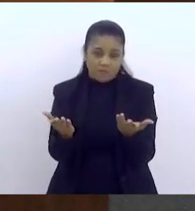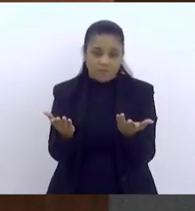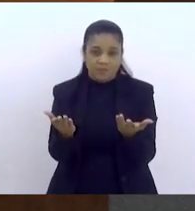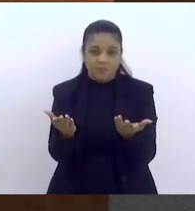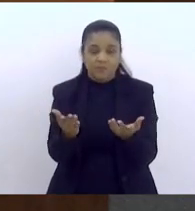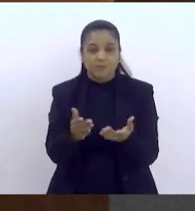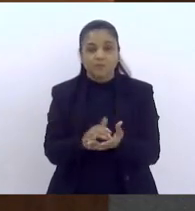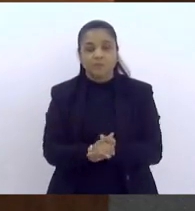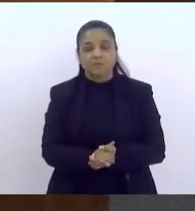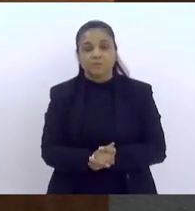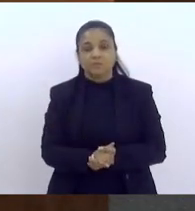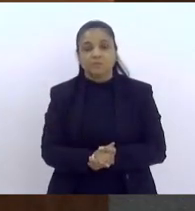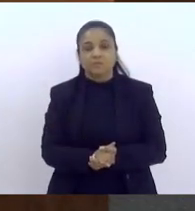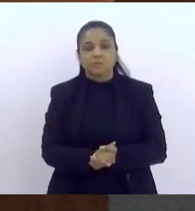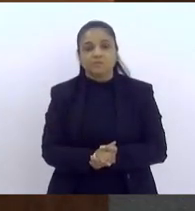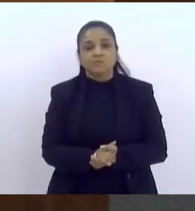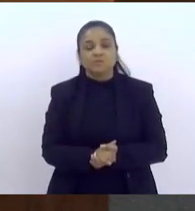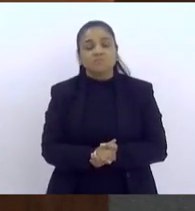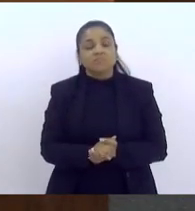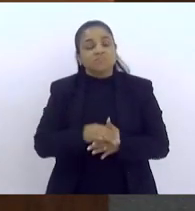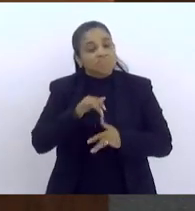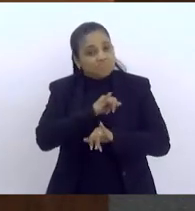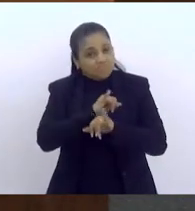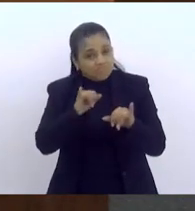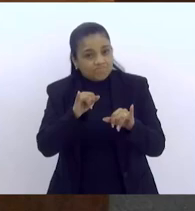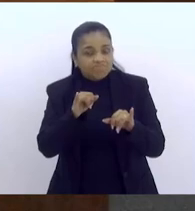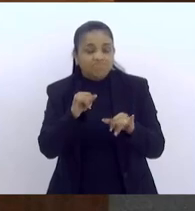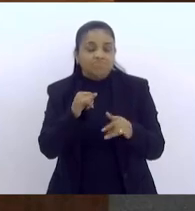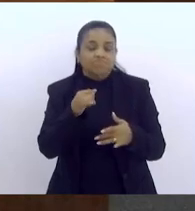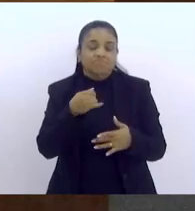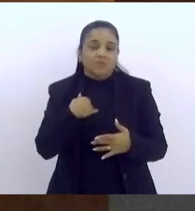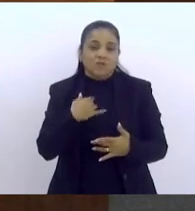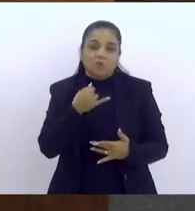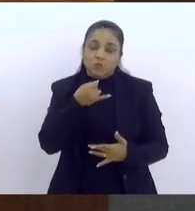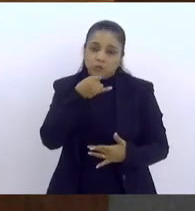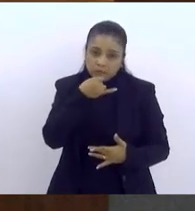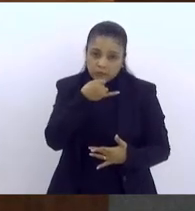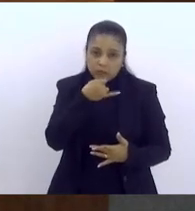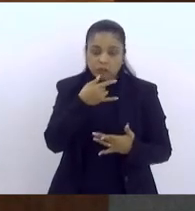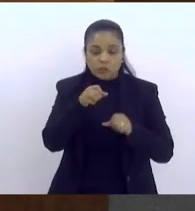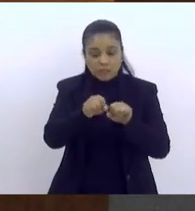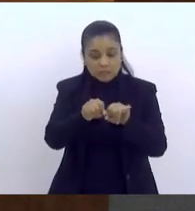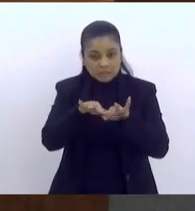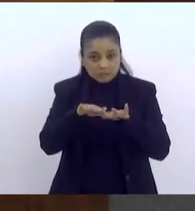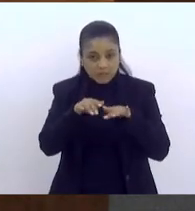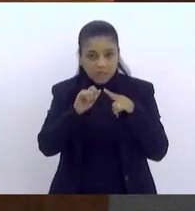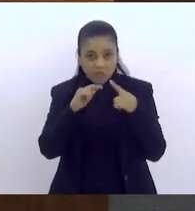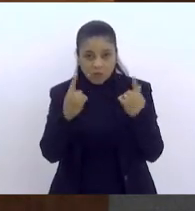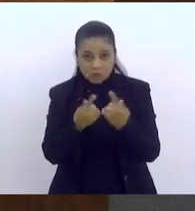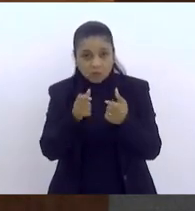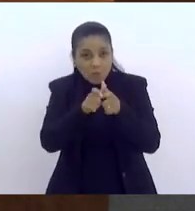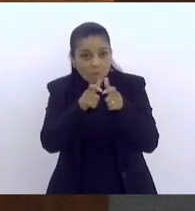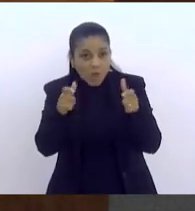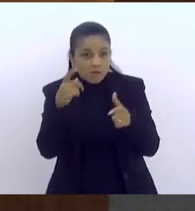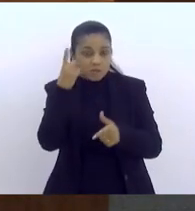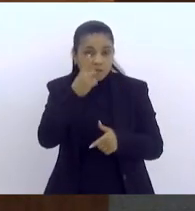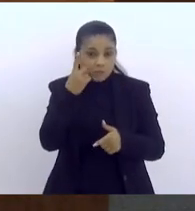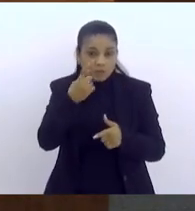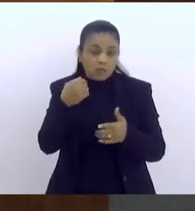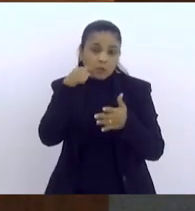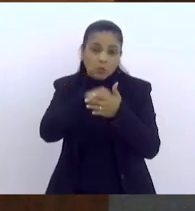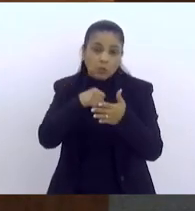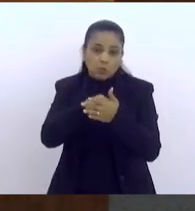dizer o seguinte: lamento que hoje, nessa Assembleia, a gente tenha uma maioria que luta